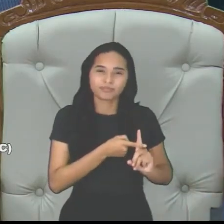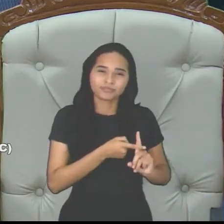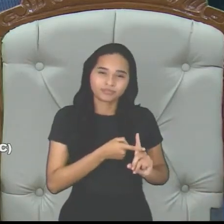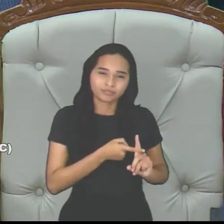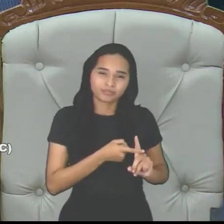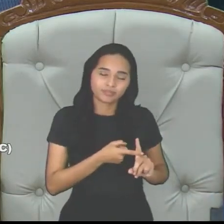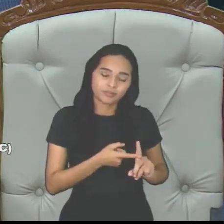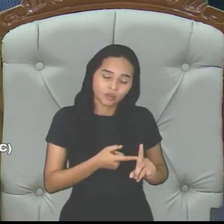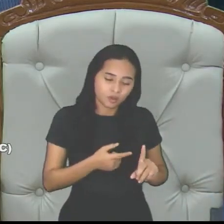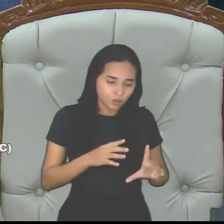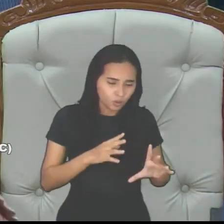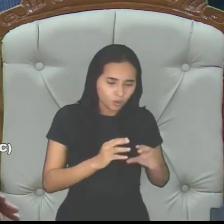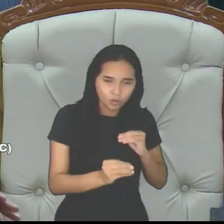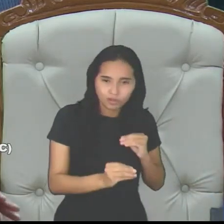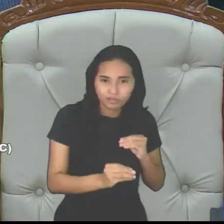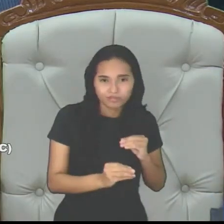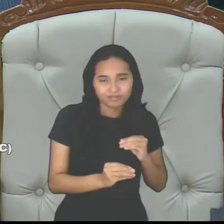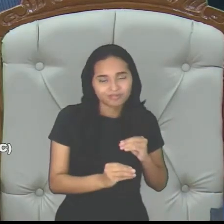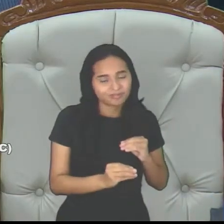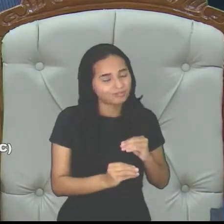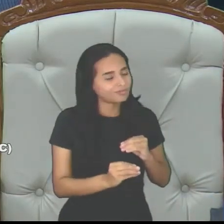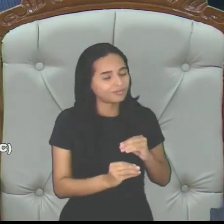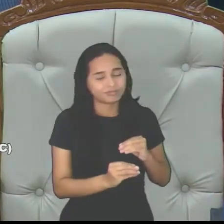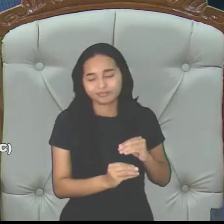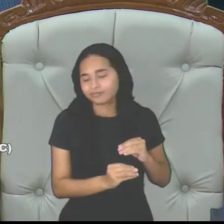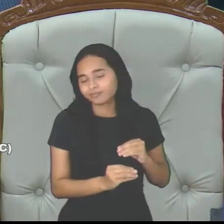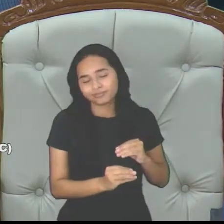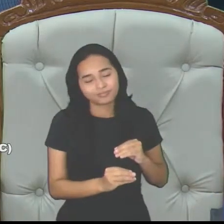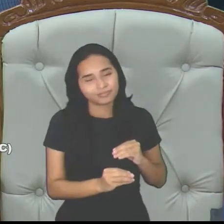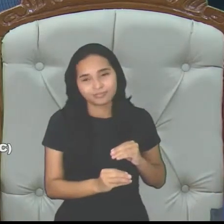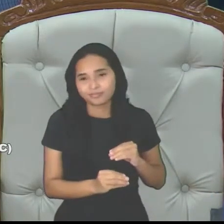modo nenhum escaparão.